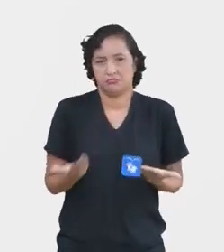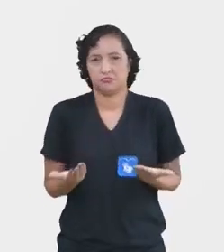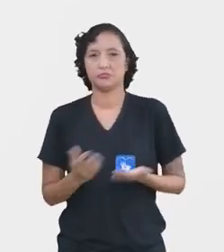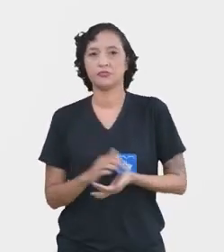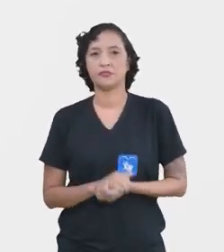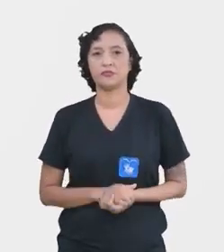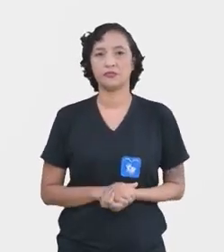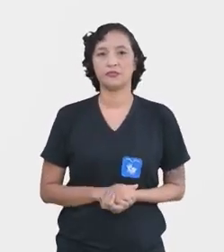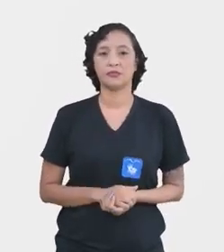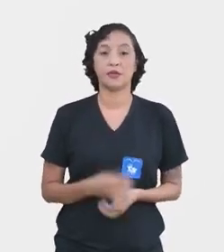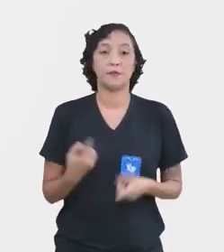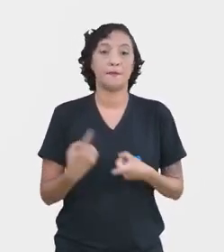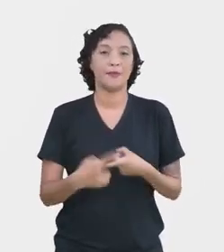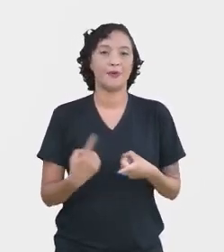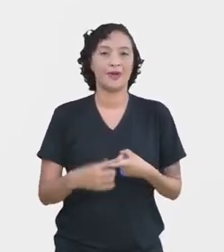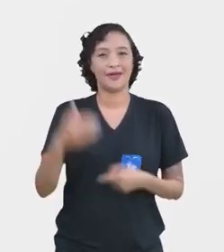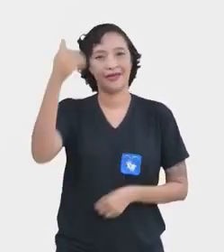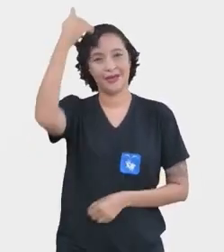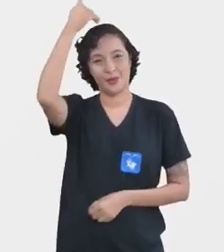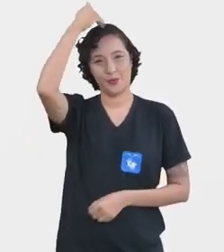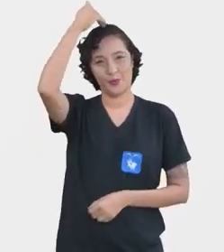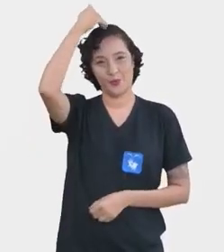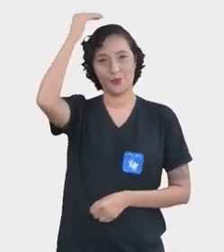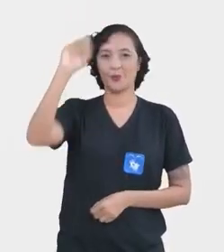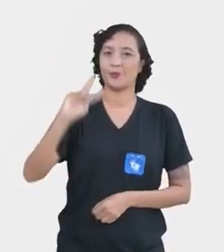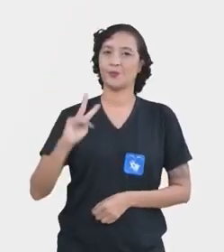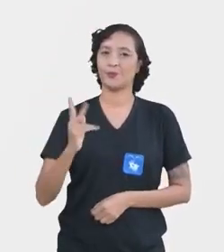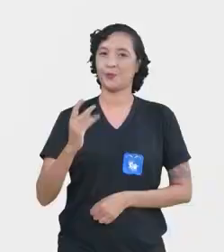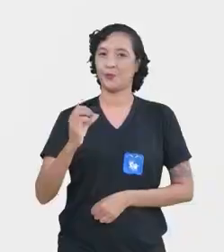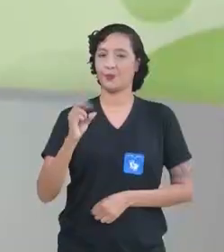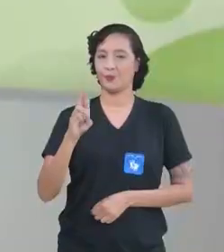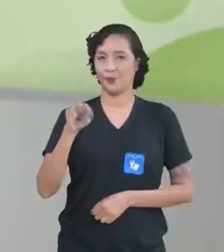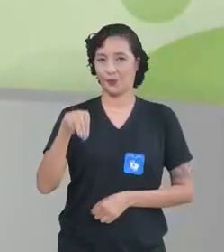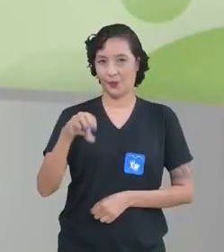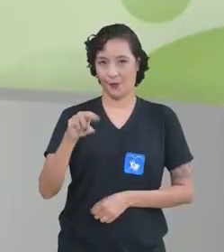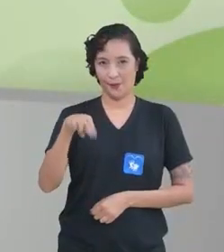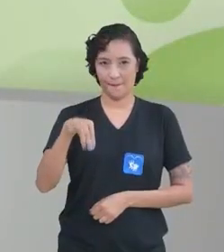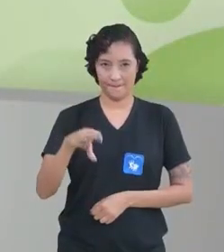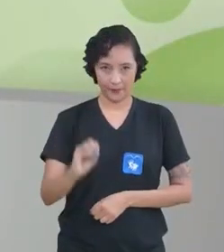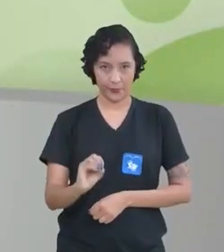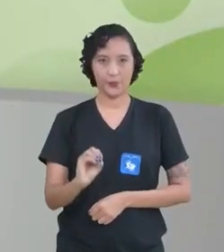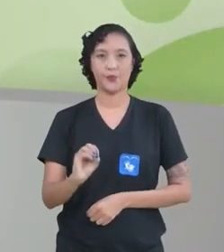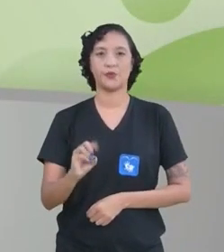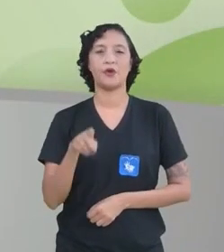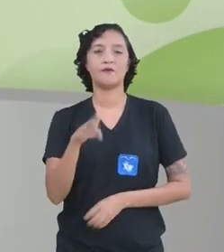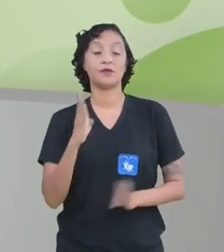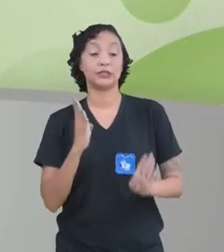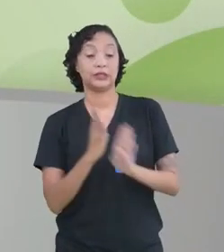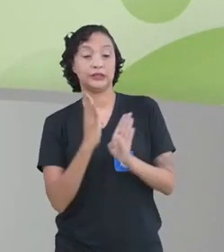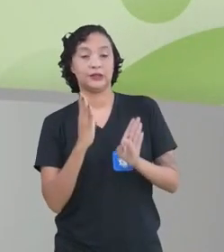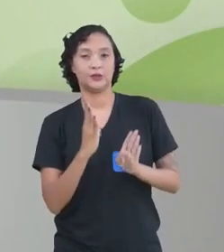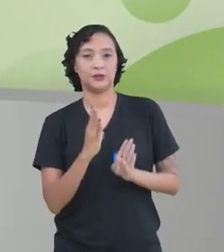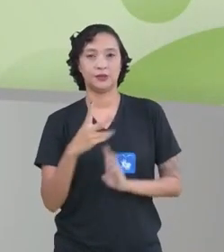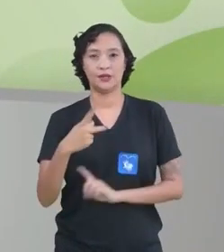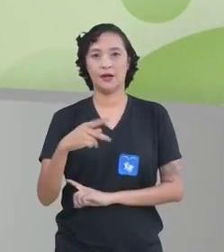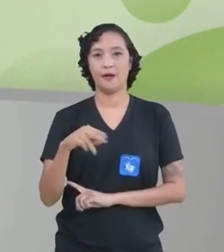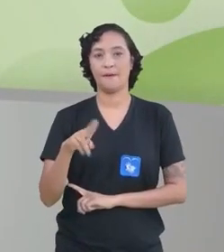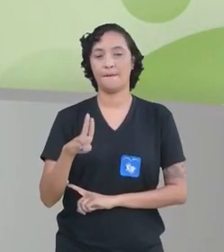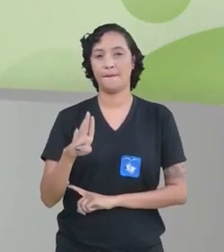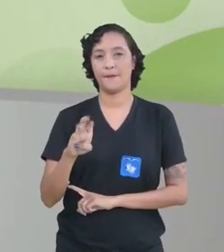à ação de alguns hormônios, é aí que vocês se encontram na puberdade. É quando